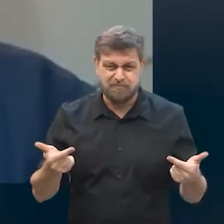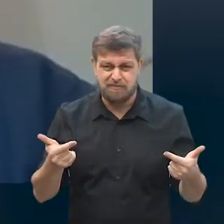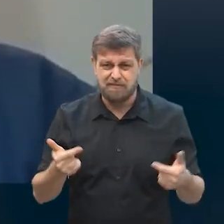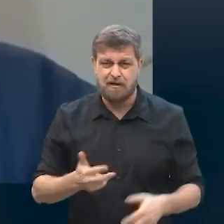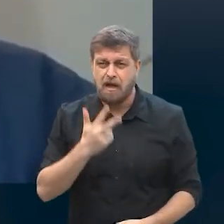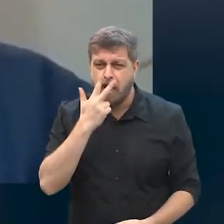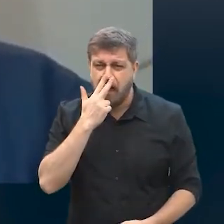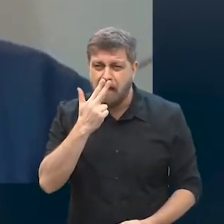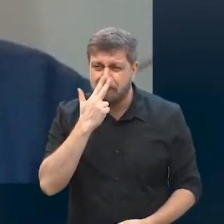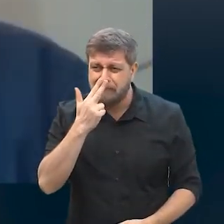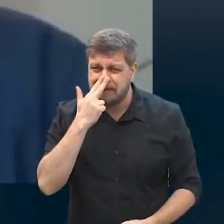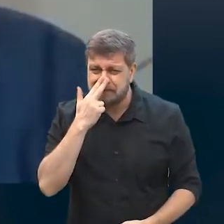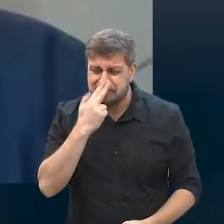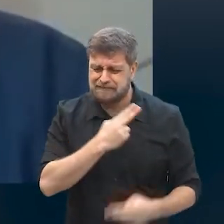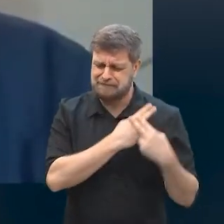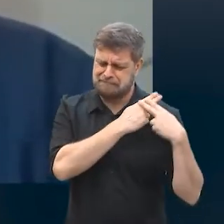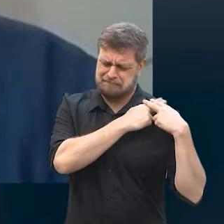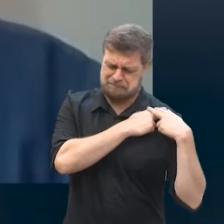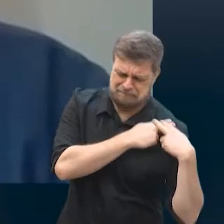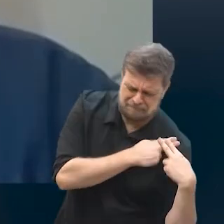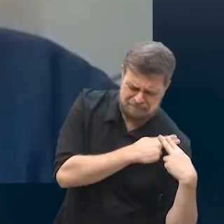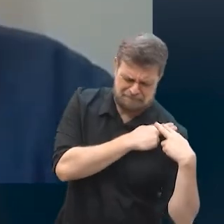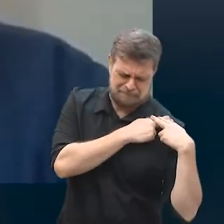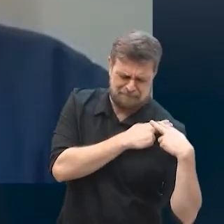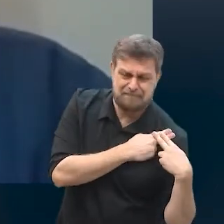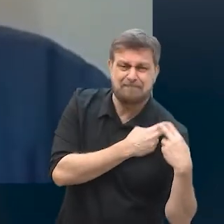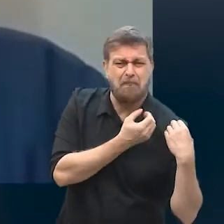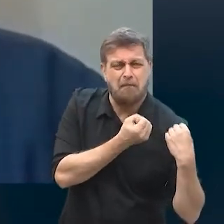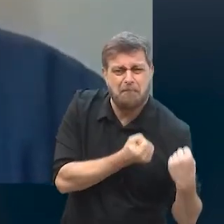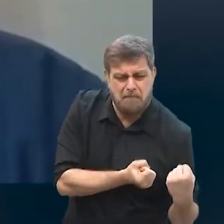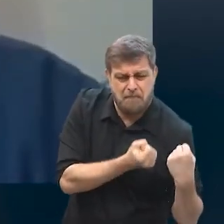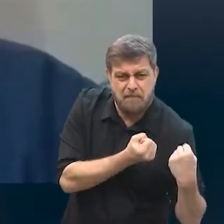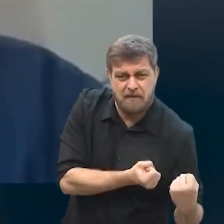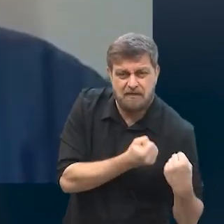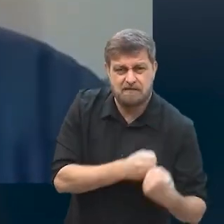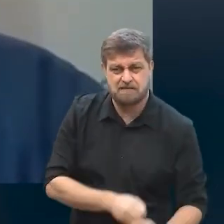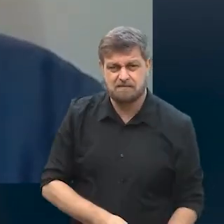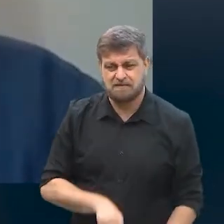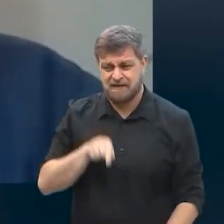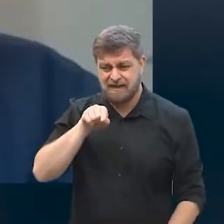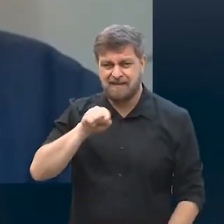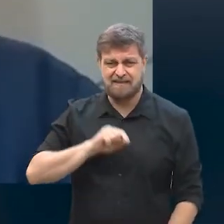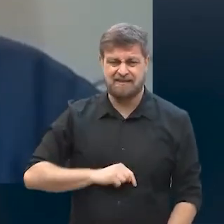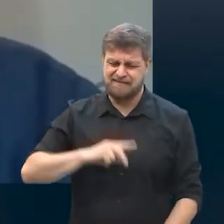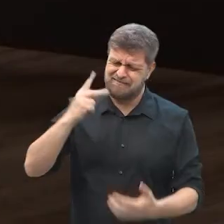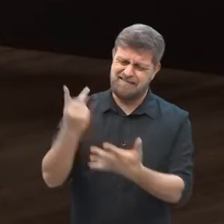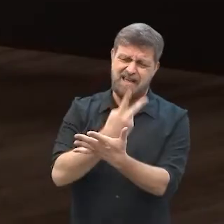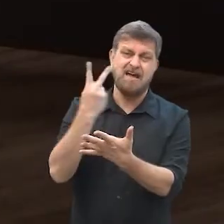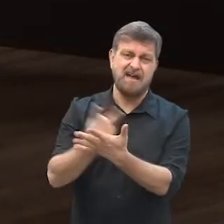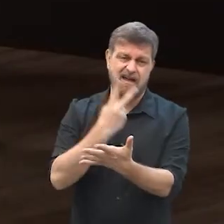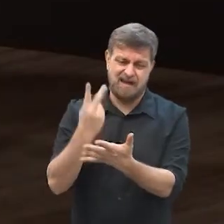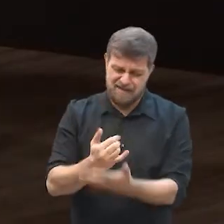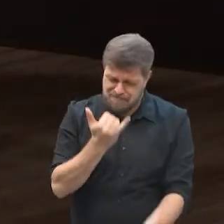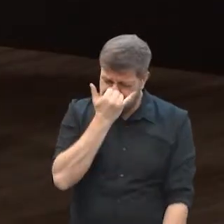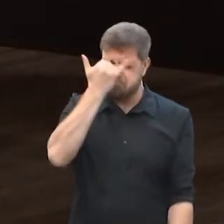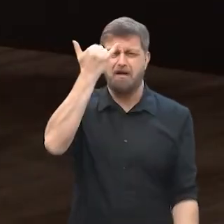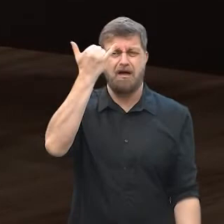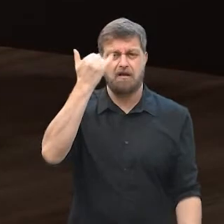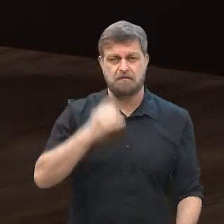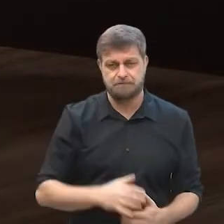um peso para você. E aí, a probabilidade de dar tudo errado é muito grande. A